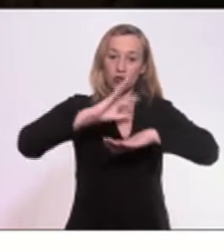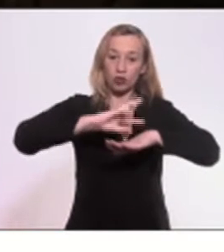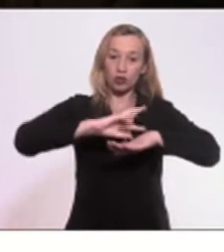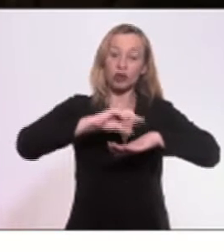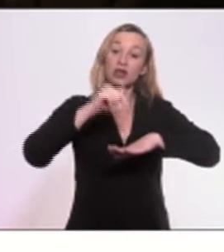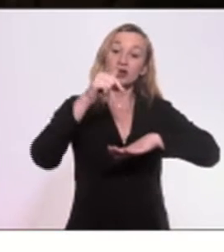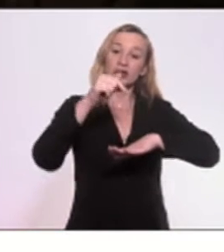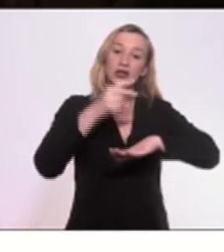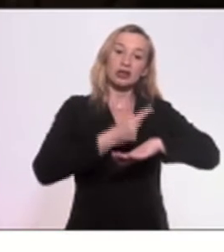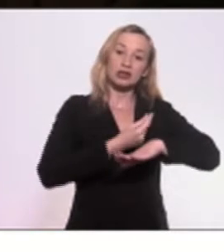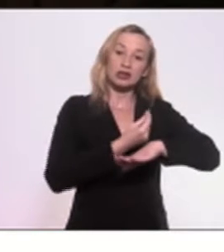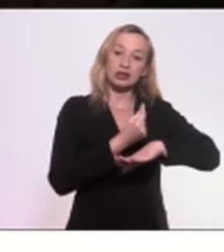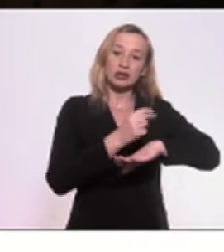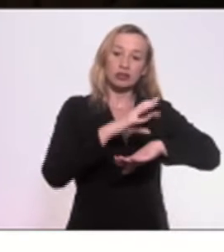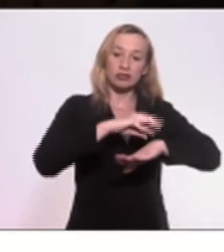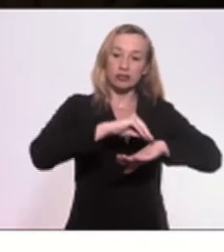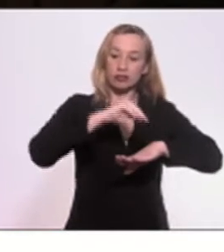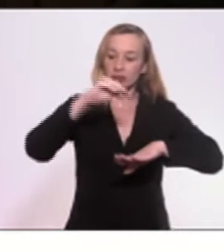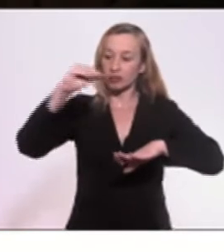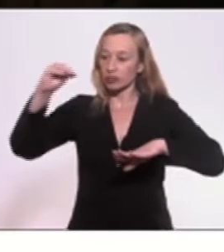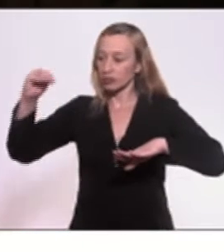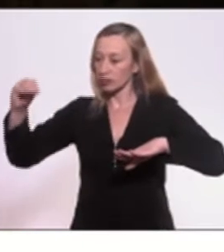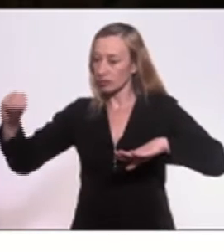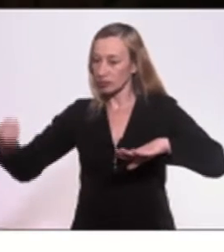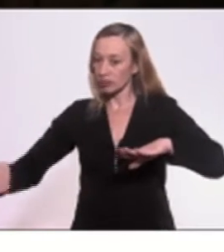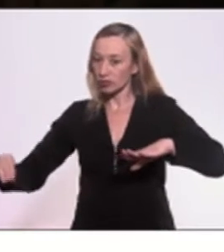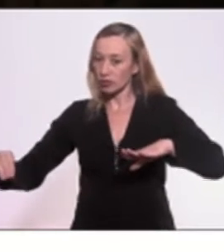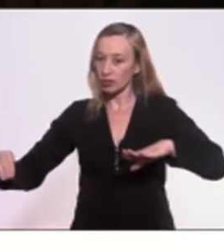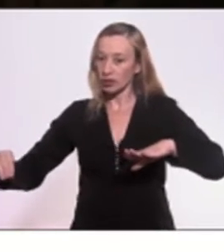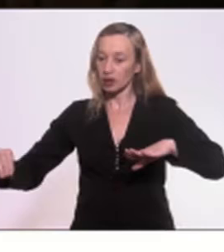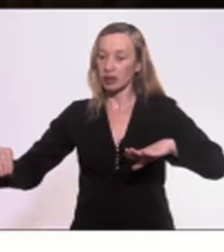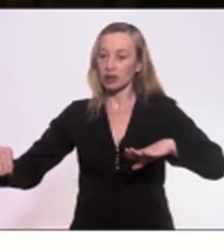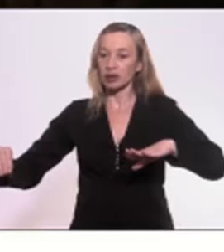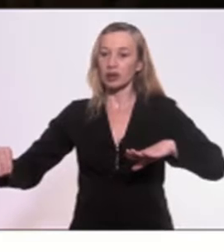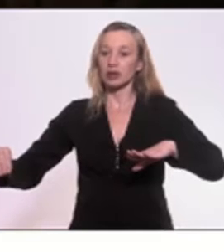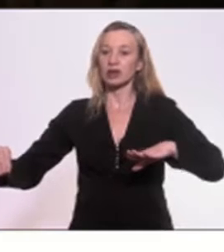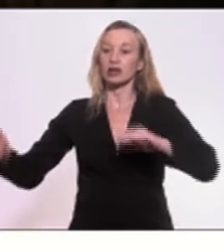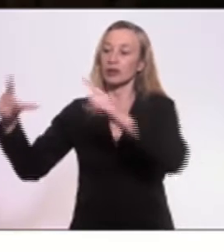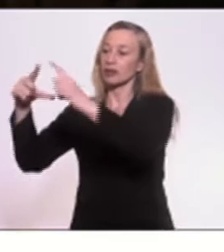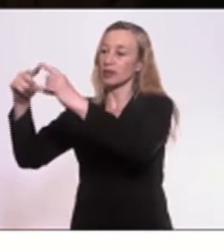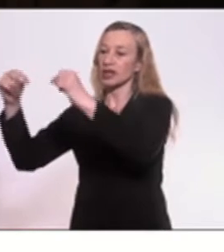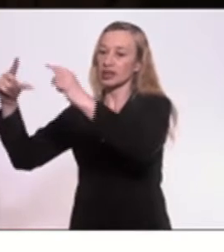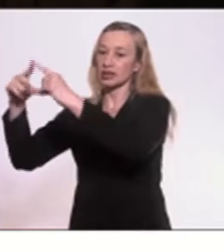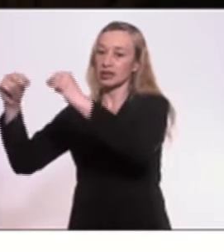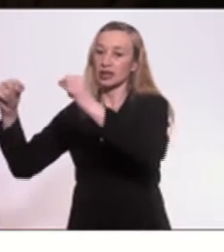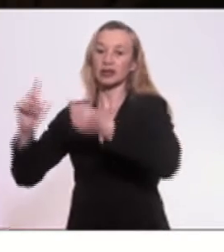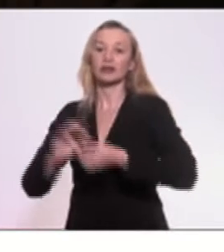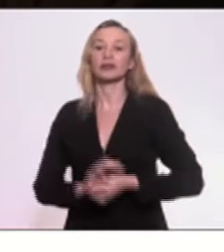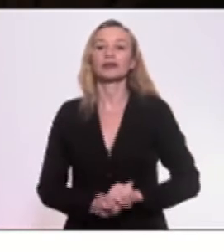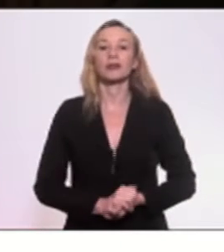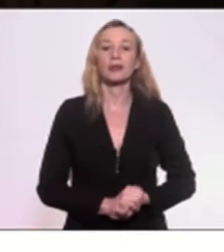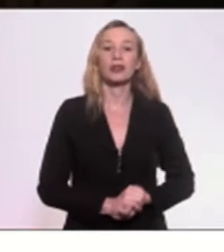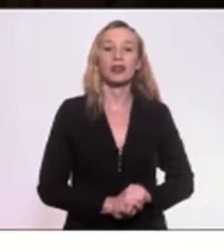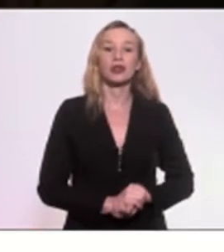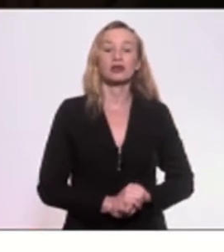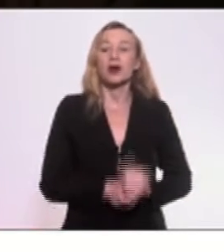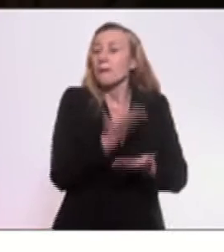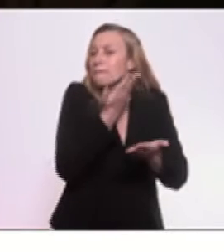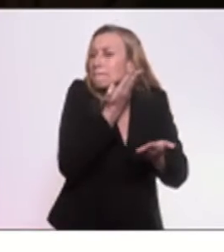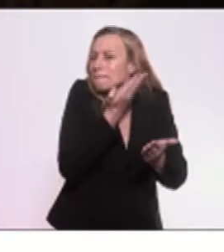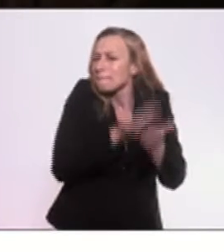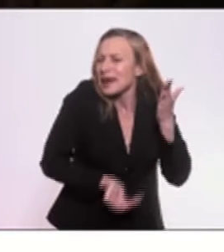aqui do nosso estado e foi para Brasília, com perdas